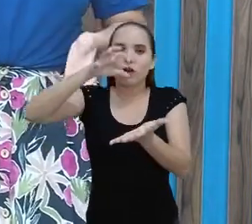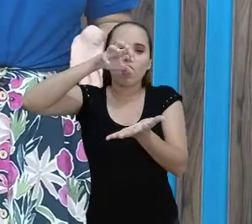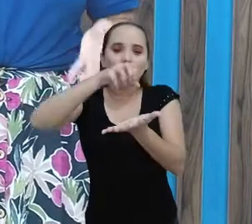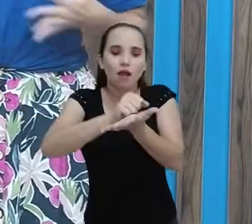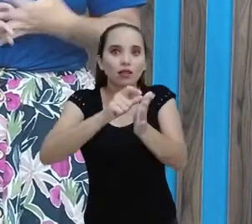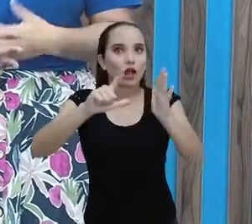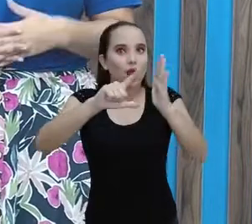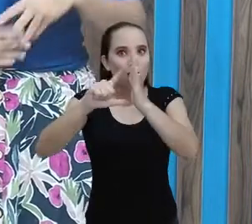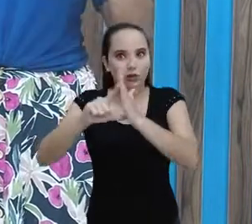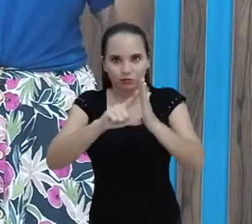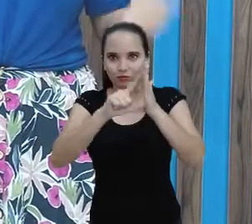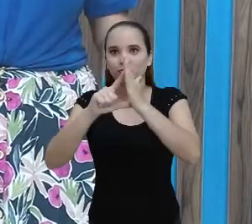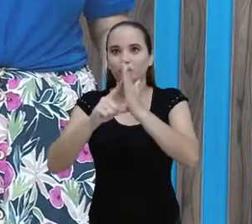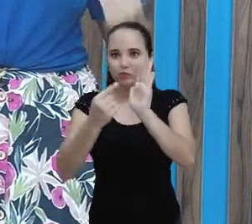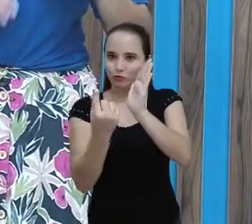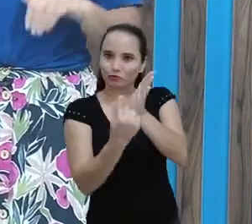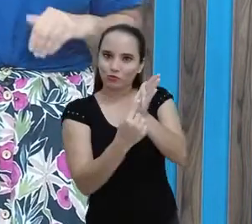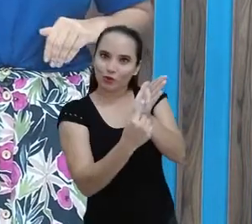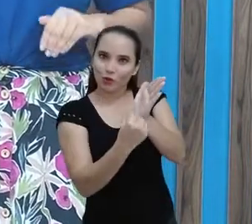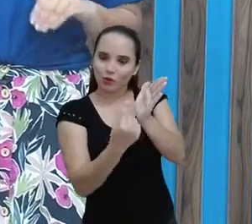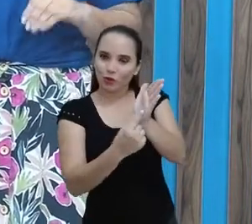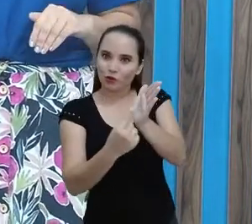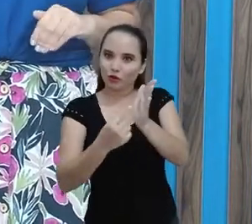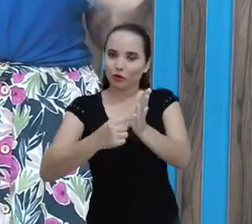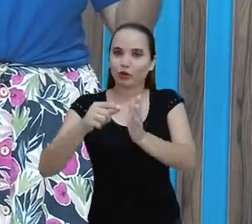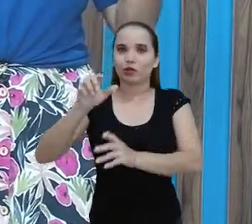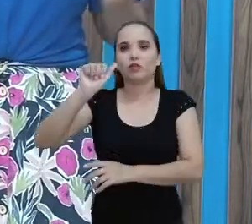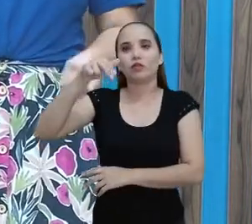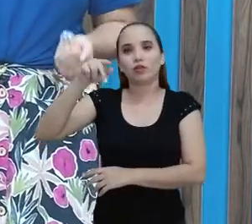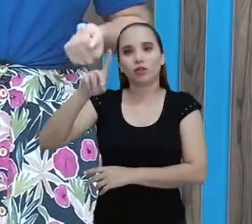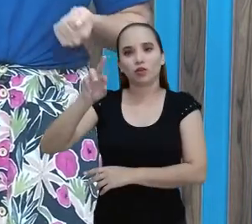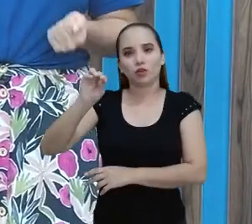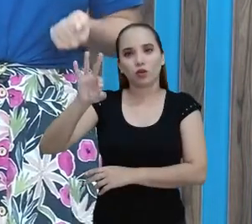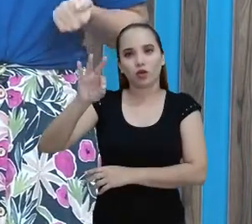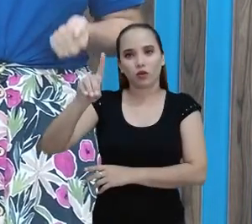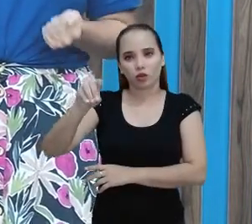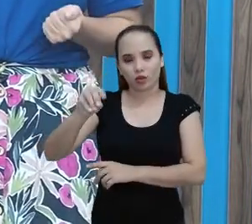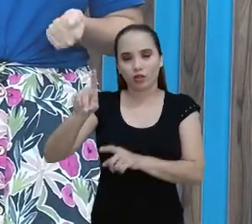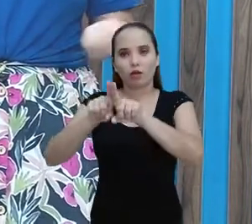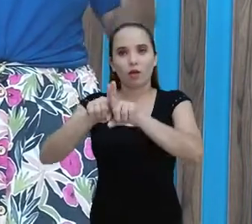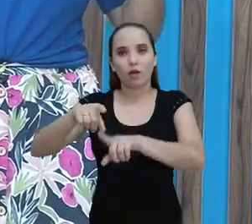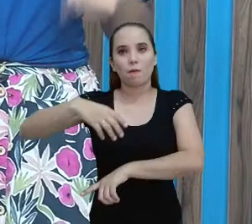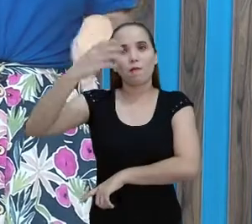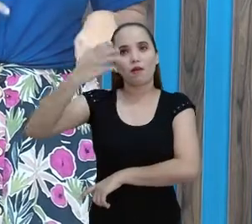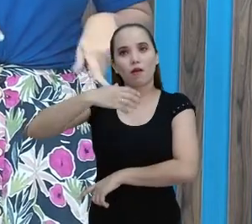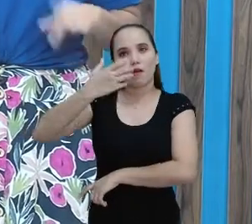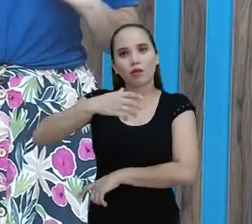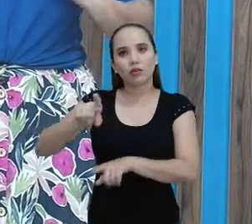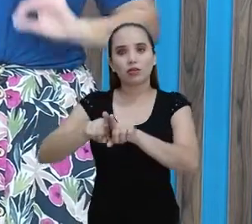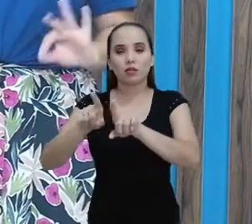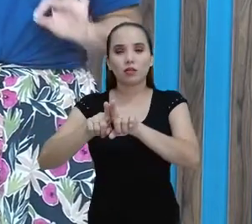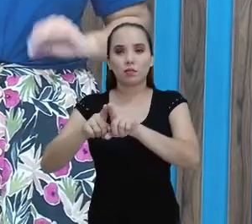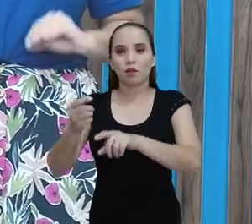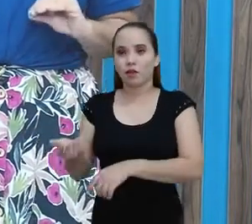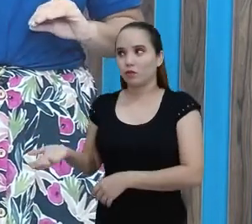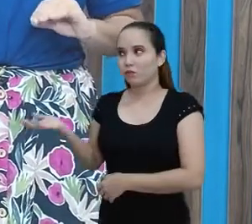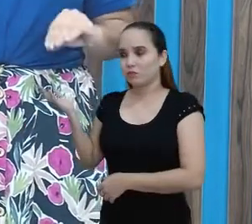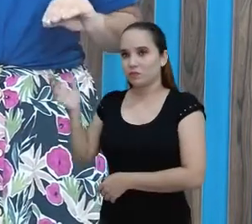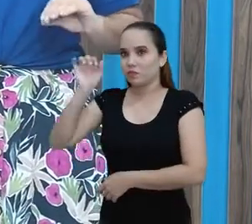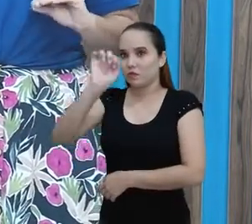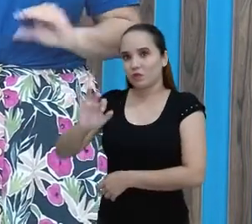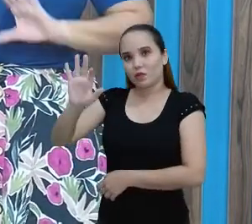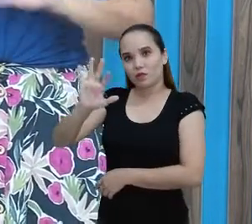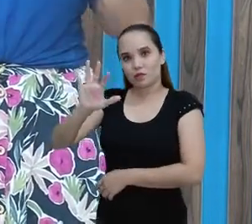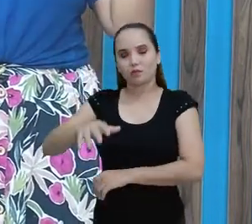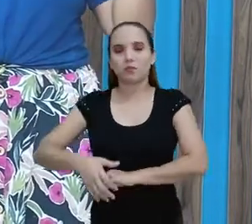lojas de aplicativo, tanto para Android como para iOS, como pelo QR Code que vai aparecer em algum momento na tela,